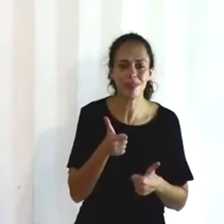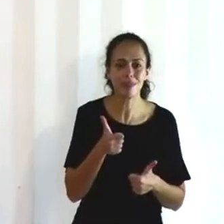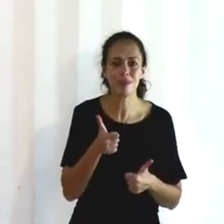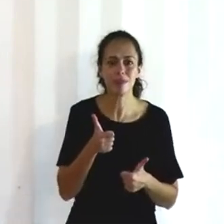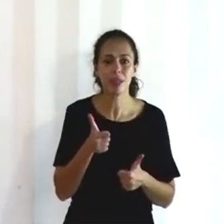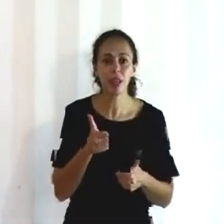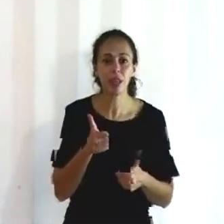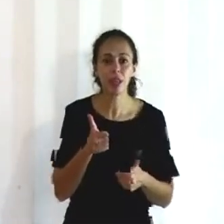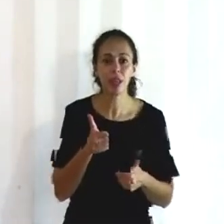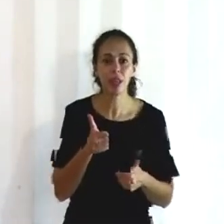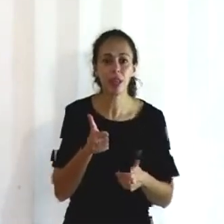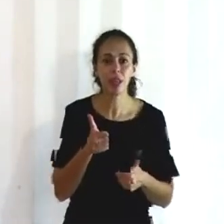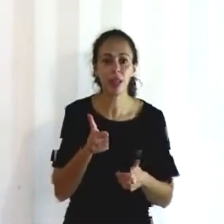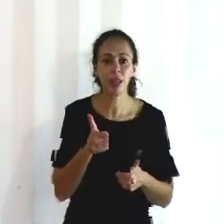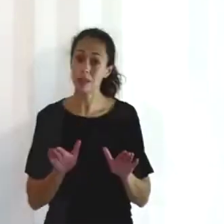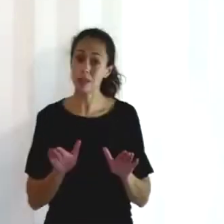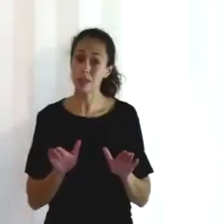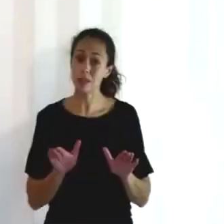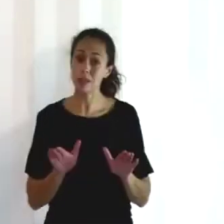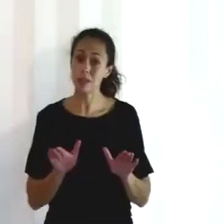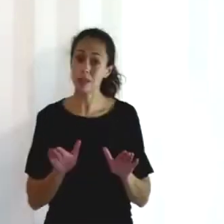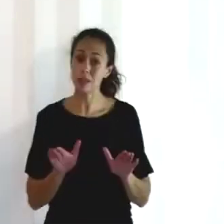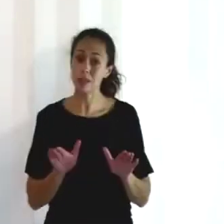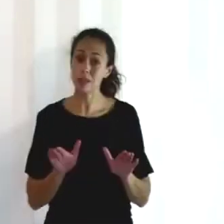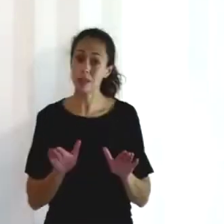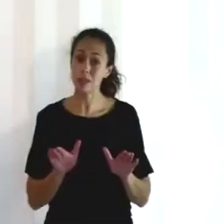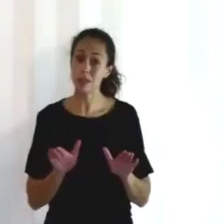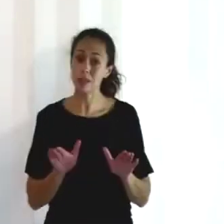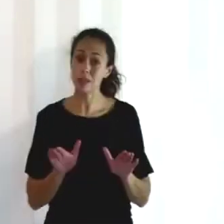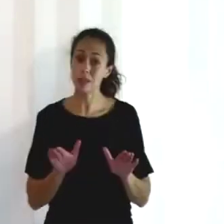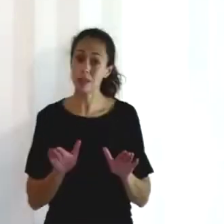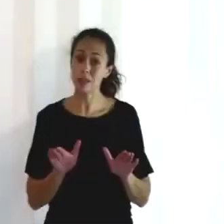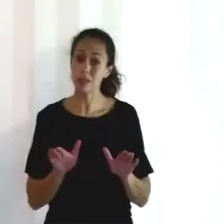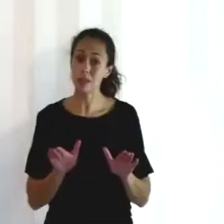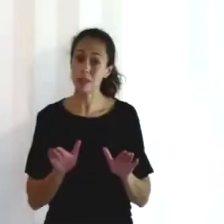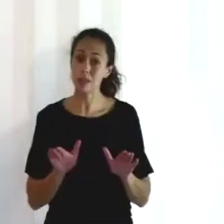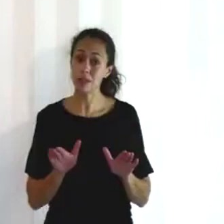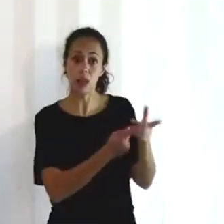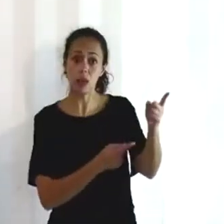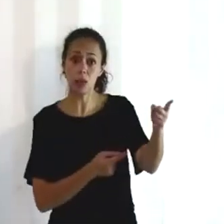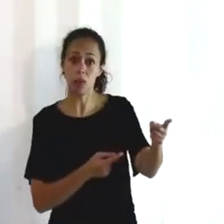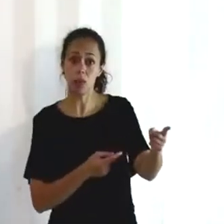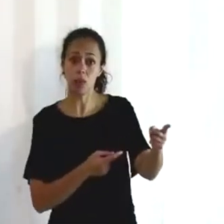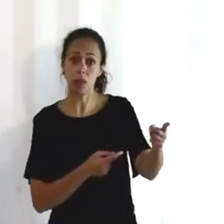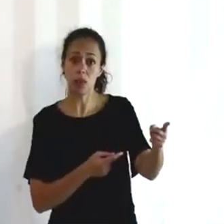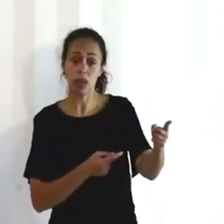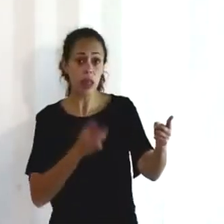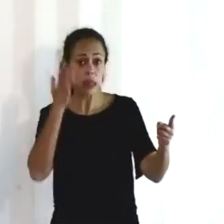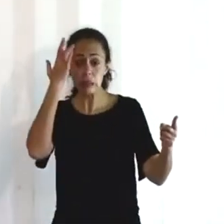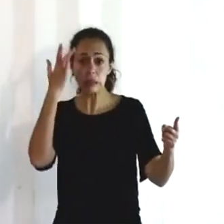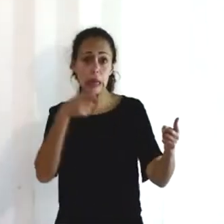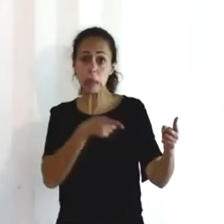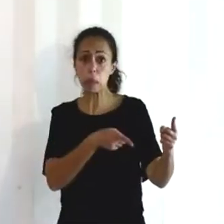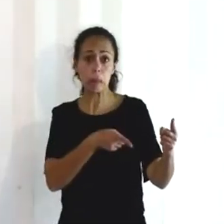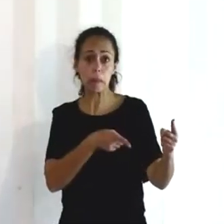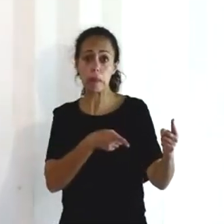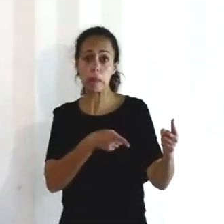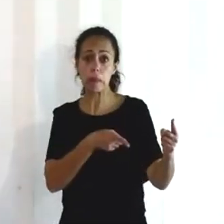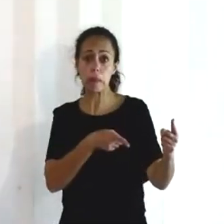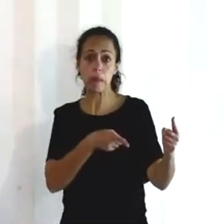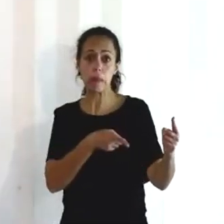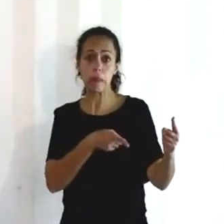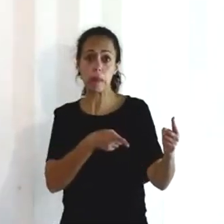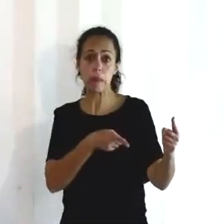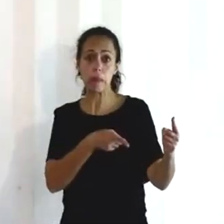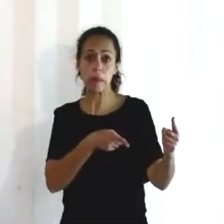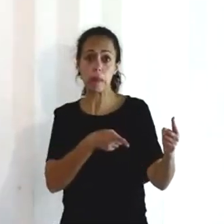e passam uma vida inteira sem saber que cometeram tais erros. Quer exercitar uma virtude verdadeiramente cristã? Perdoa, sem